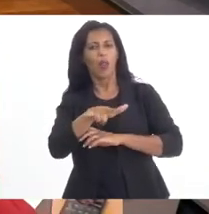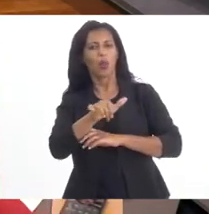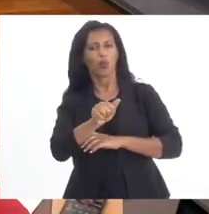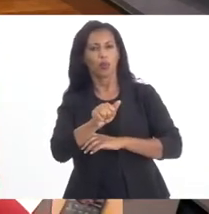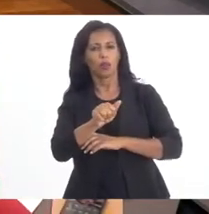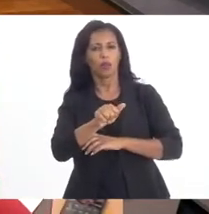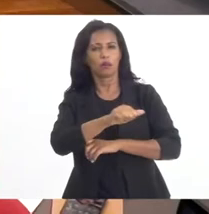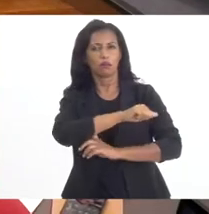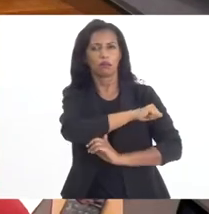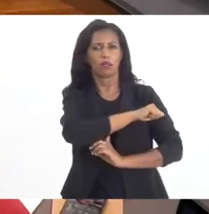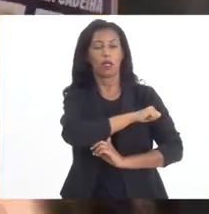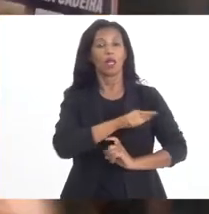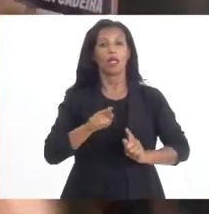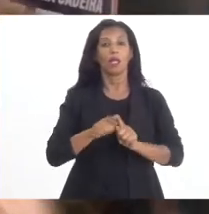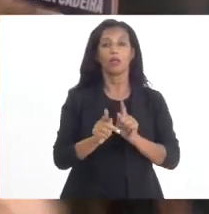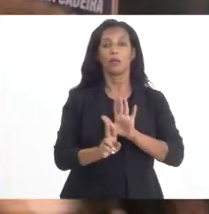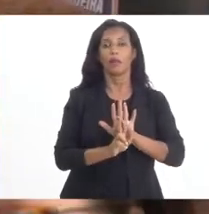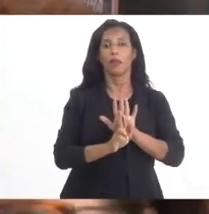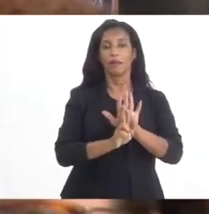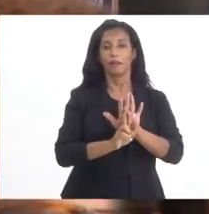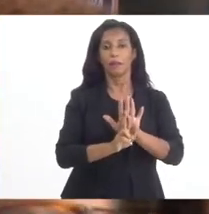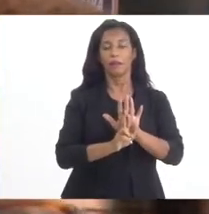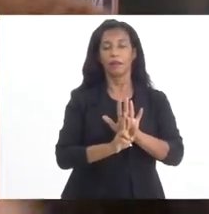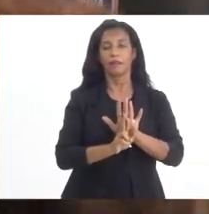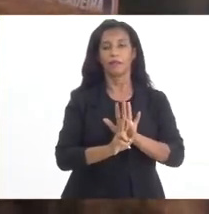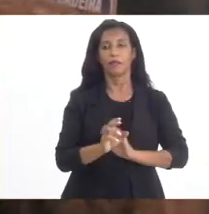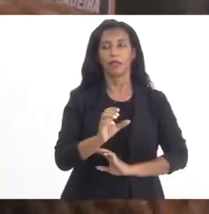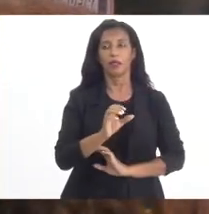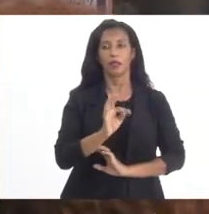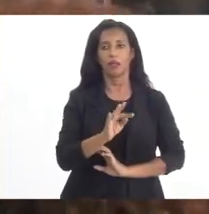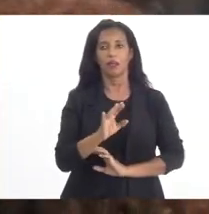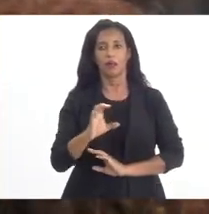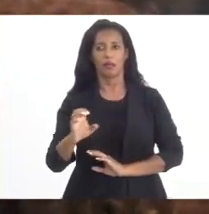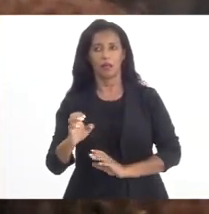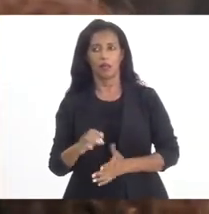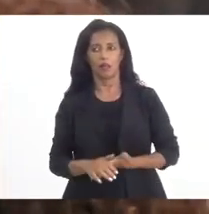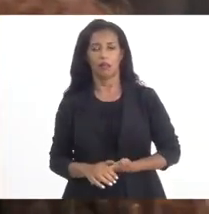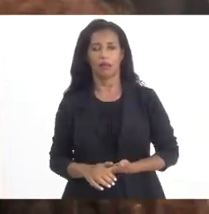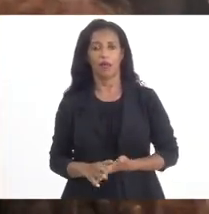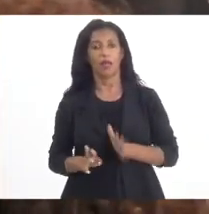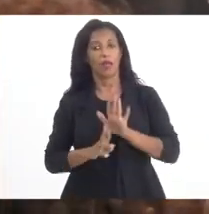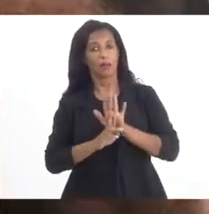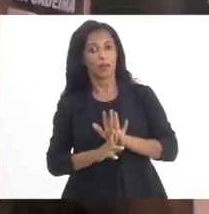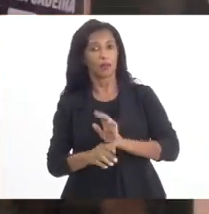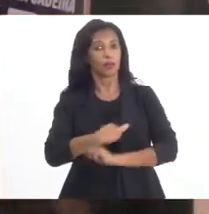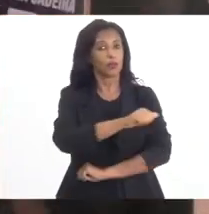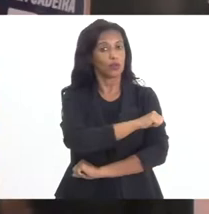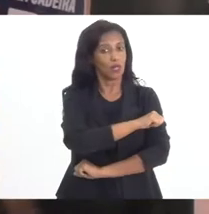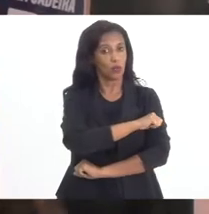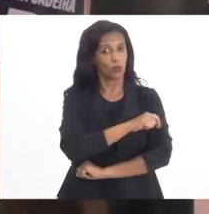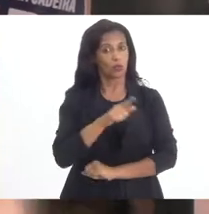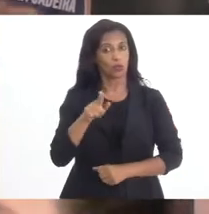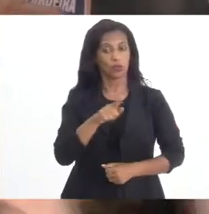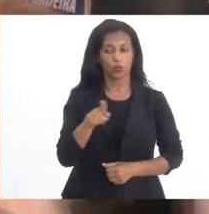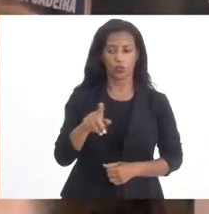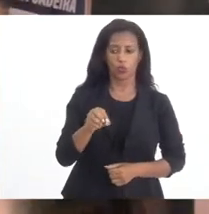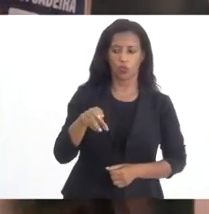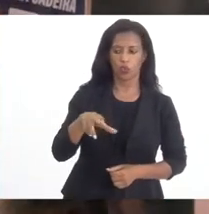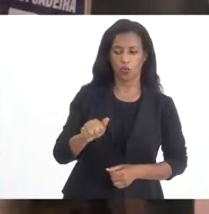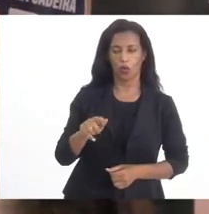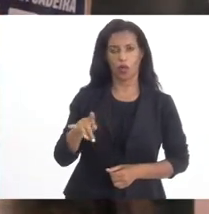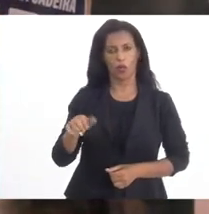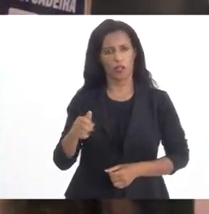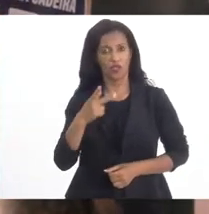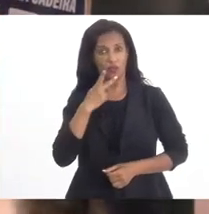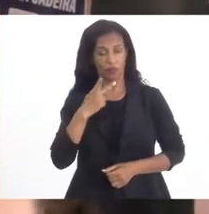tudo, como representante do DCE, ou seja, representando os alunos da Zona Oeste. Eu vou